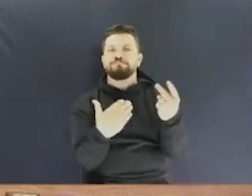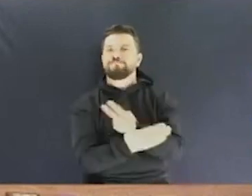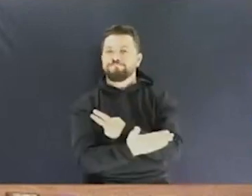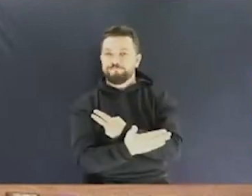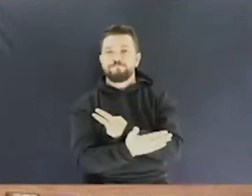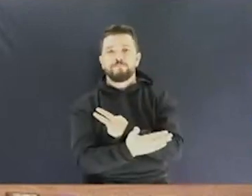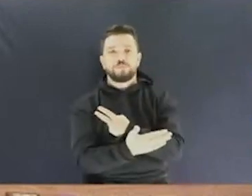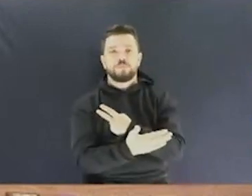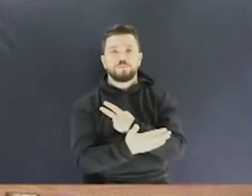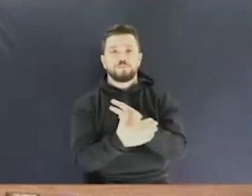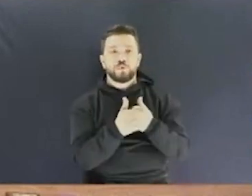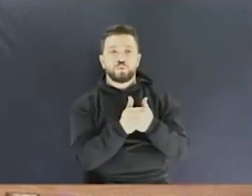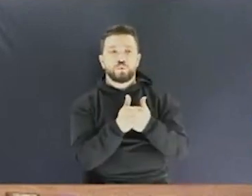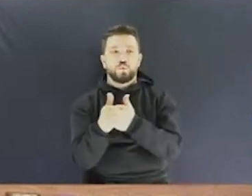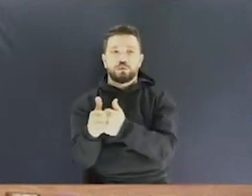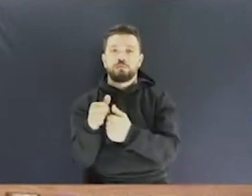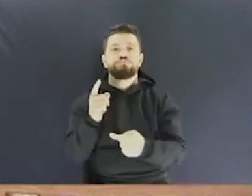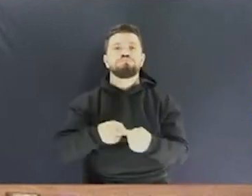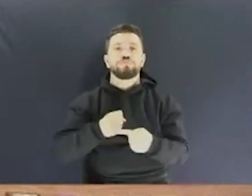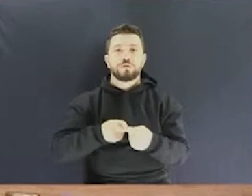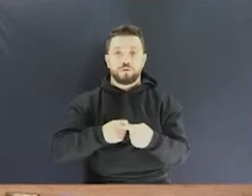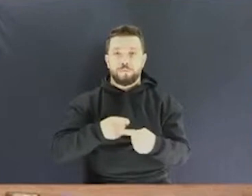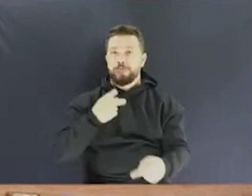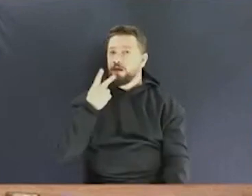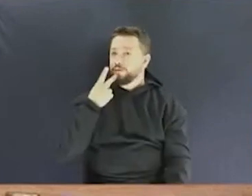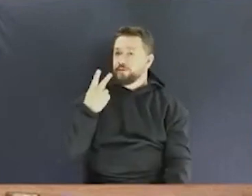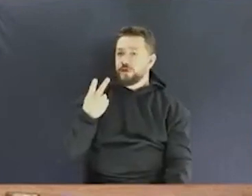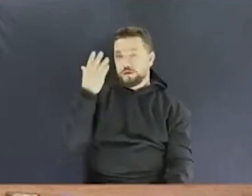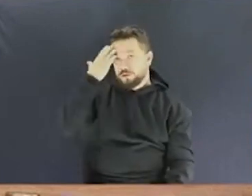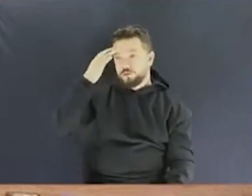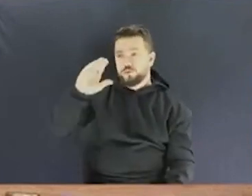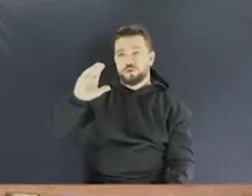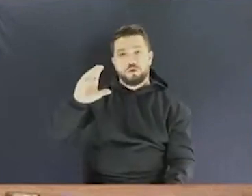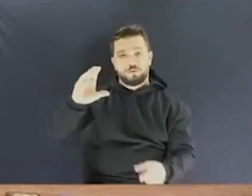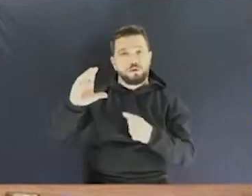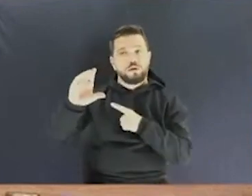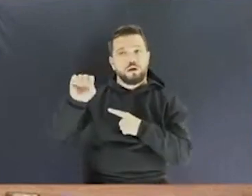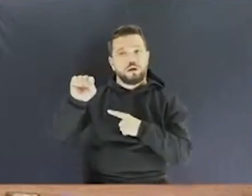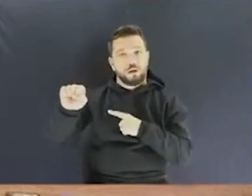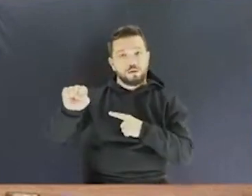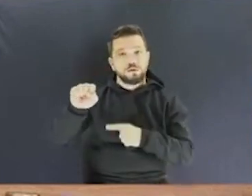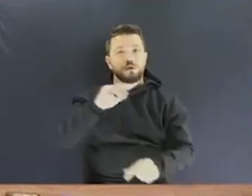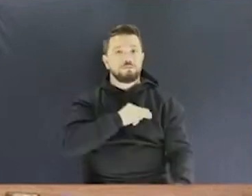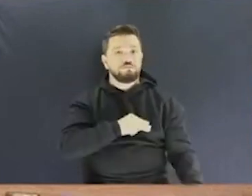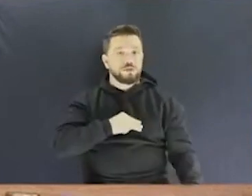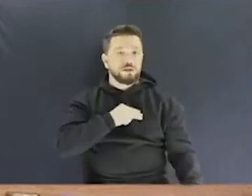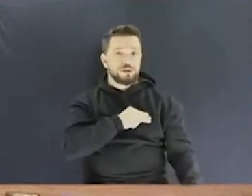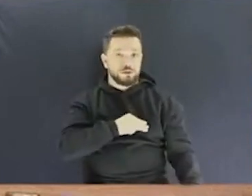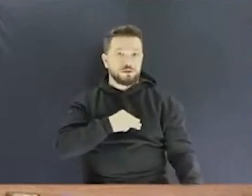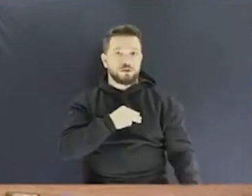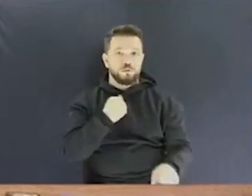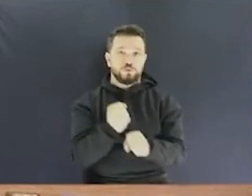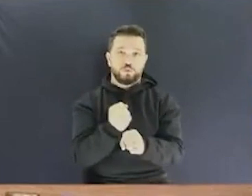nosso monitoramento, porque o Fala Curitiba ele tem essa vocação de fazer a consulta pública para a construção das leis orçamentárias,